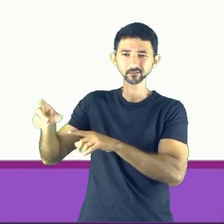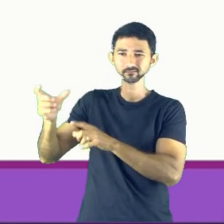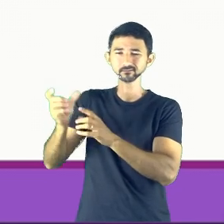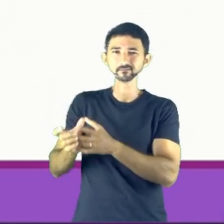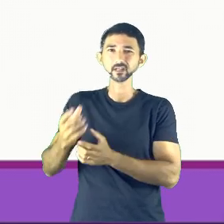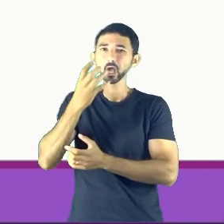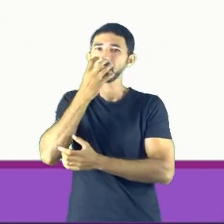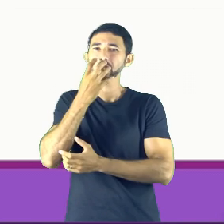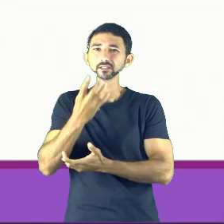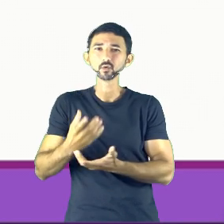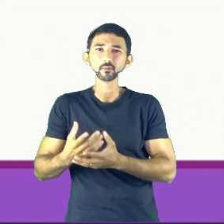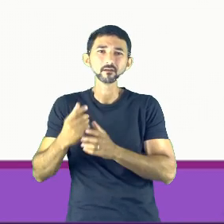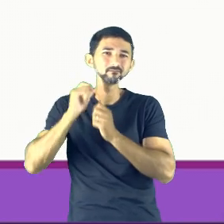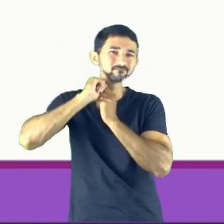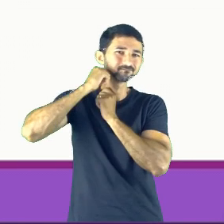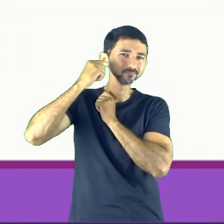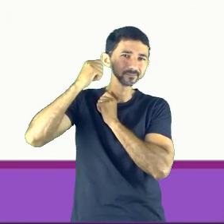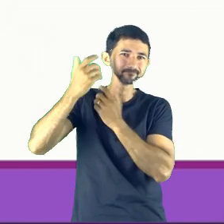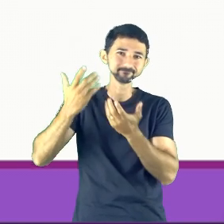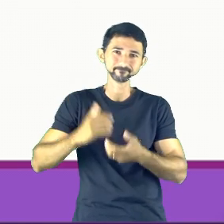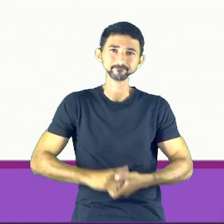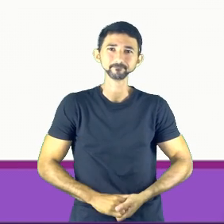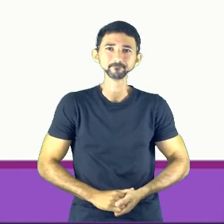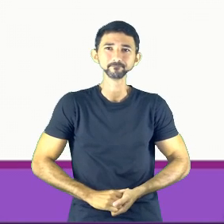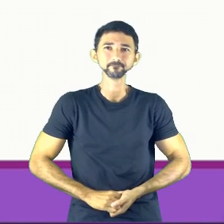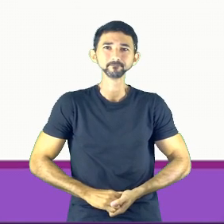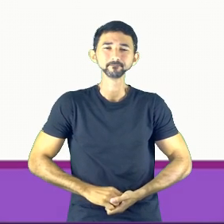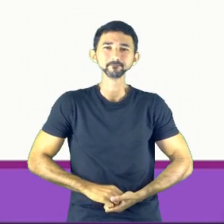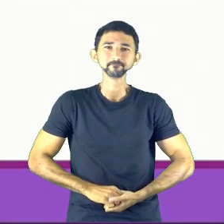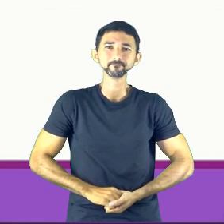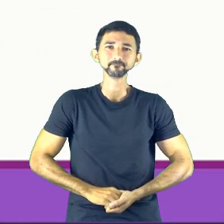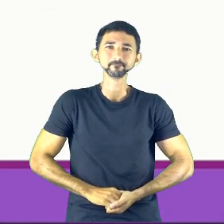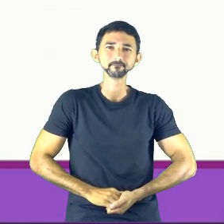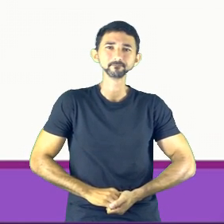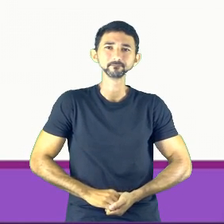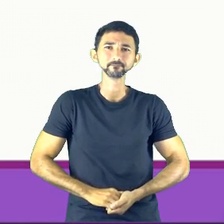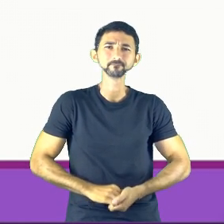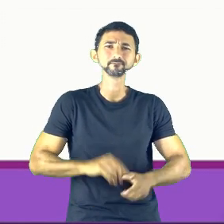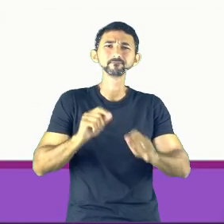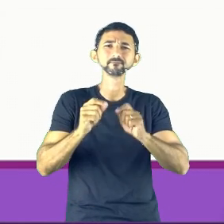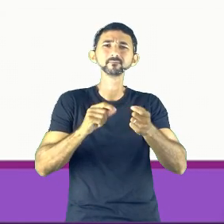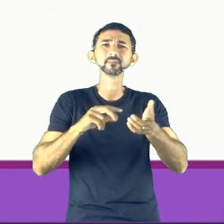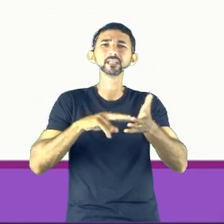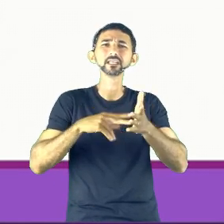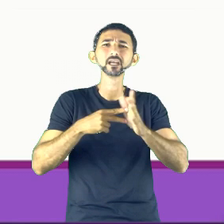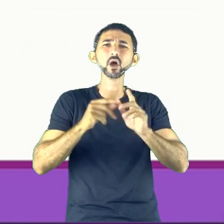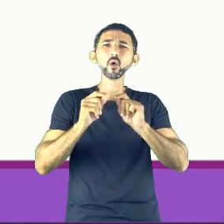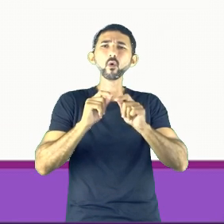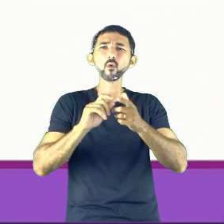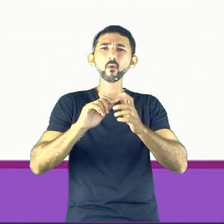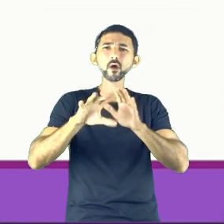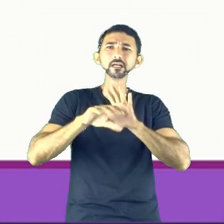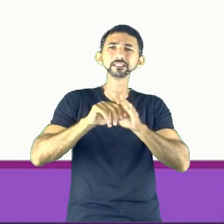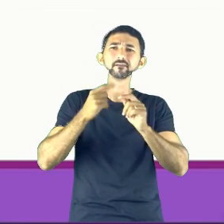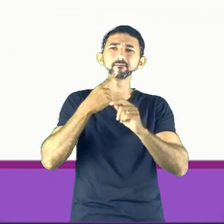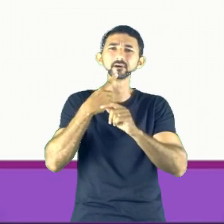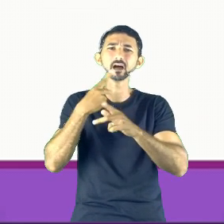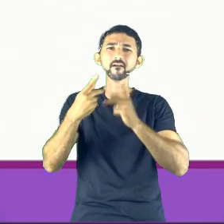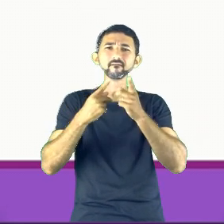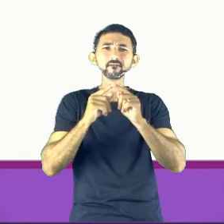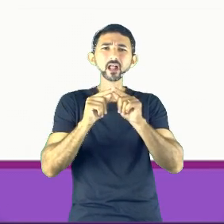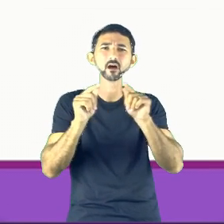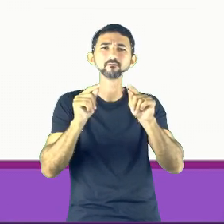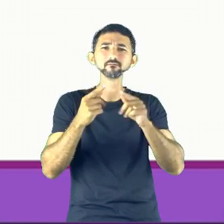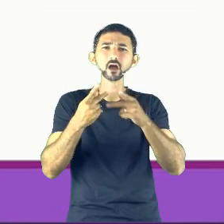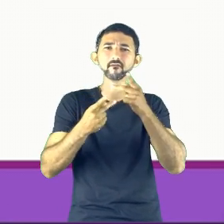fartura do cão, mas ficar preso, né? Agora bora adiante aqui para a terceira questão. Que sinal gráfico é utilizado